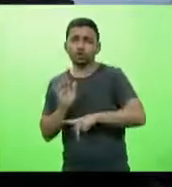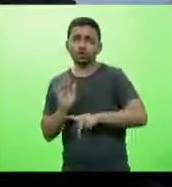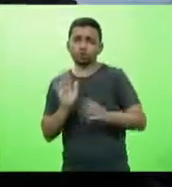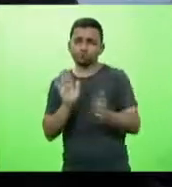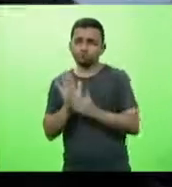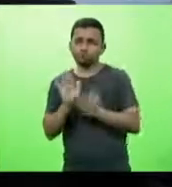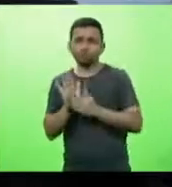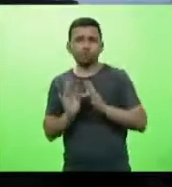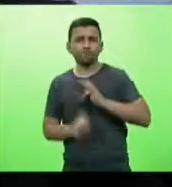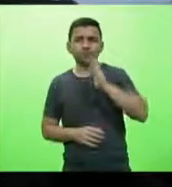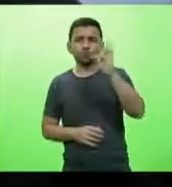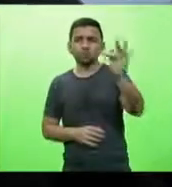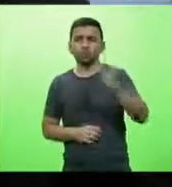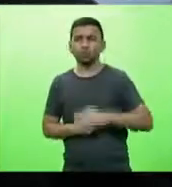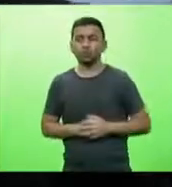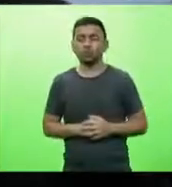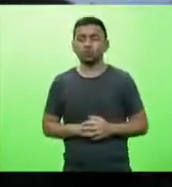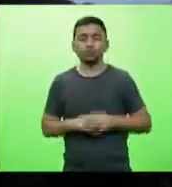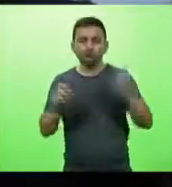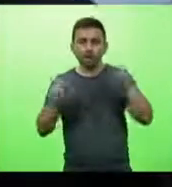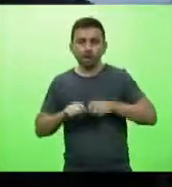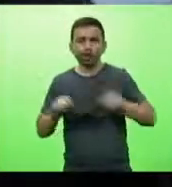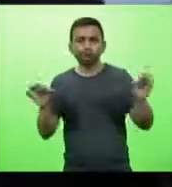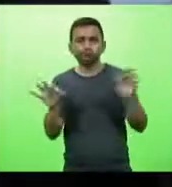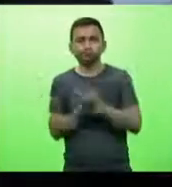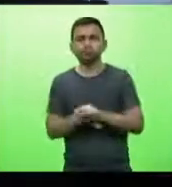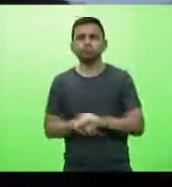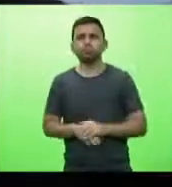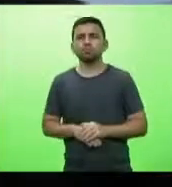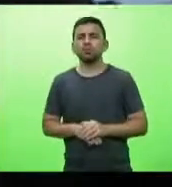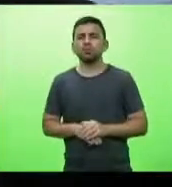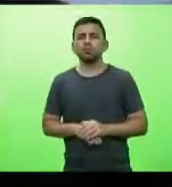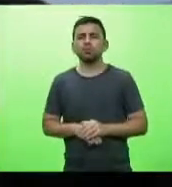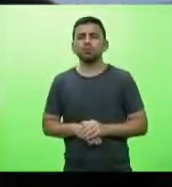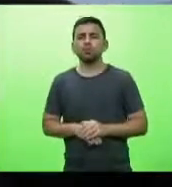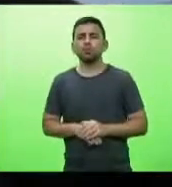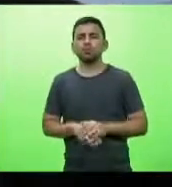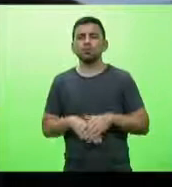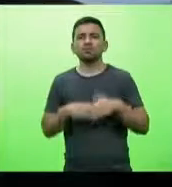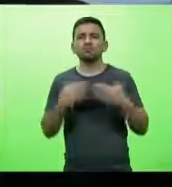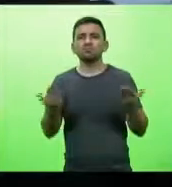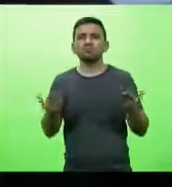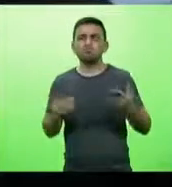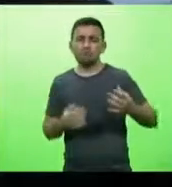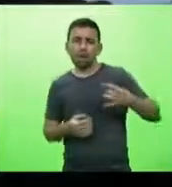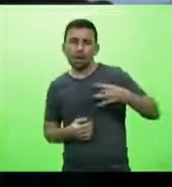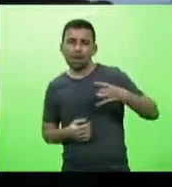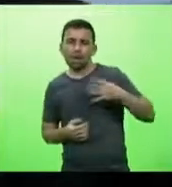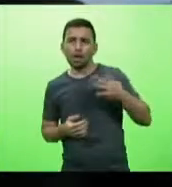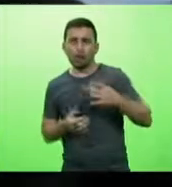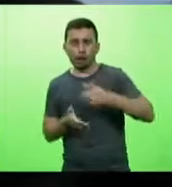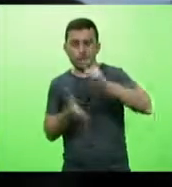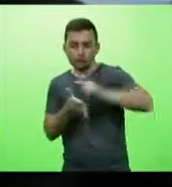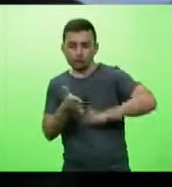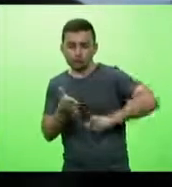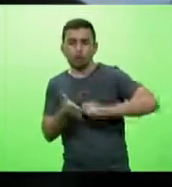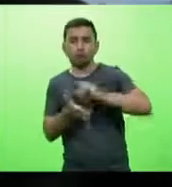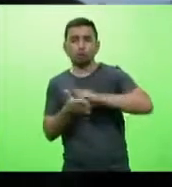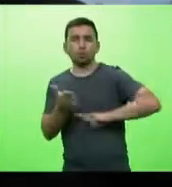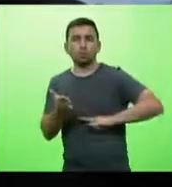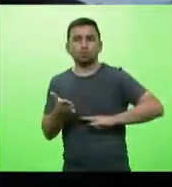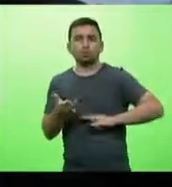veio para a Terra para concluir, para fazer as coisas. Mas, de repente, o pessoal está com medo de assinar os documentos. Puxa vida, então